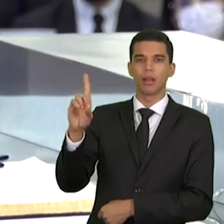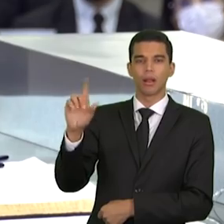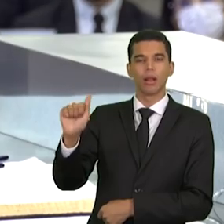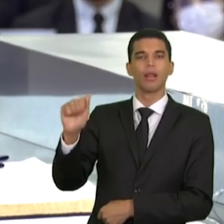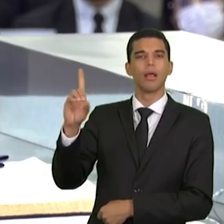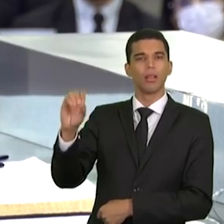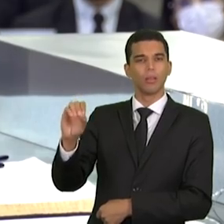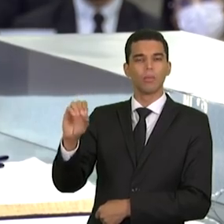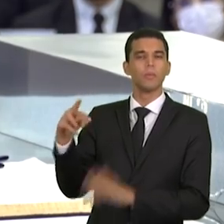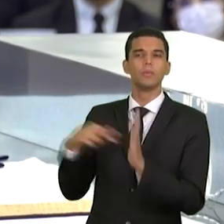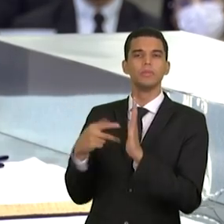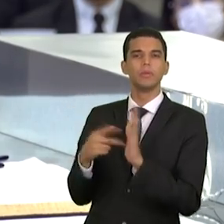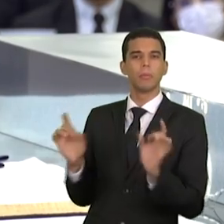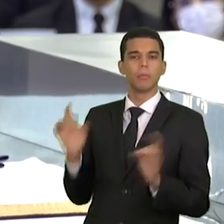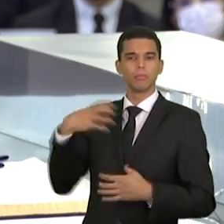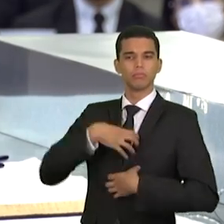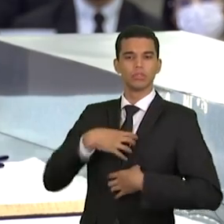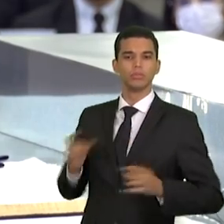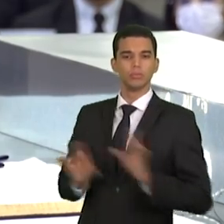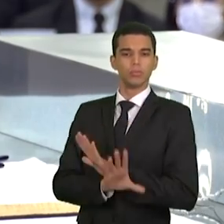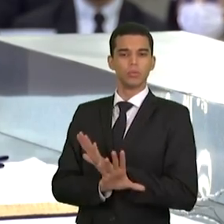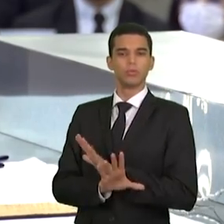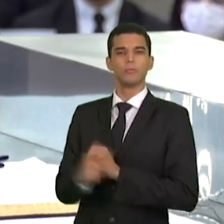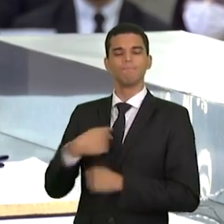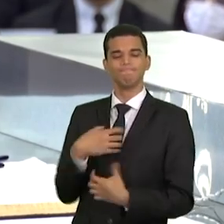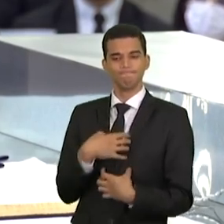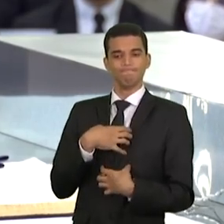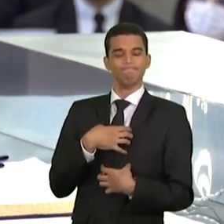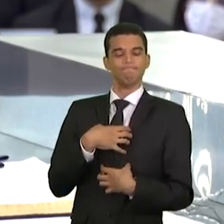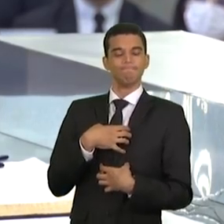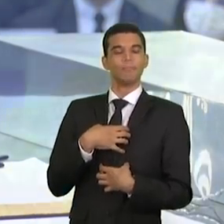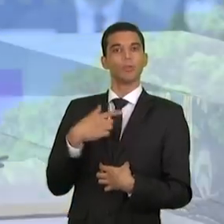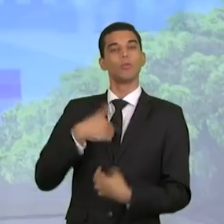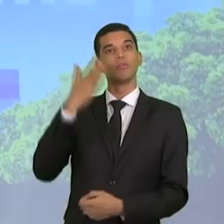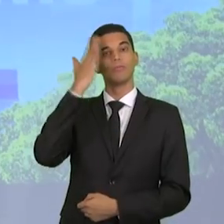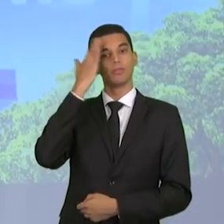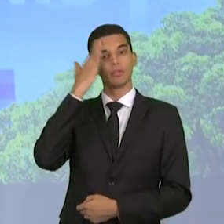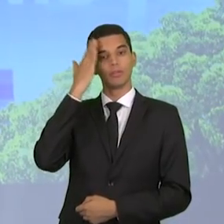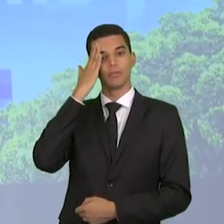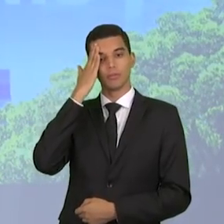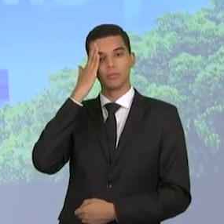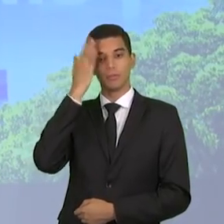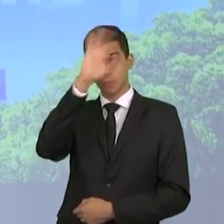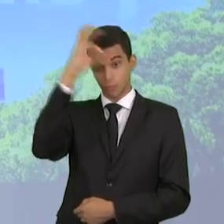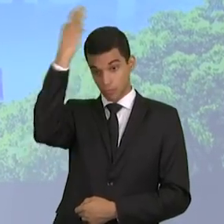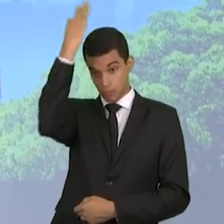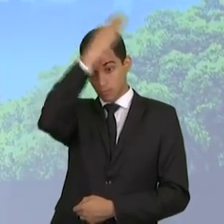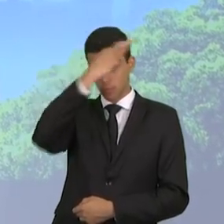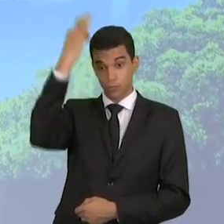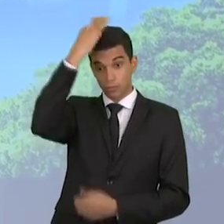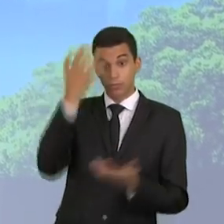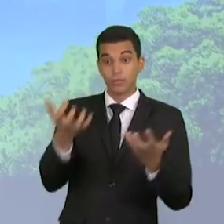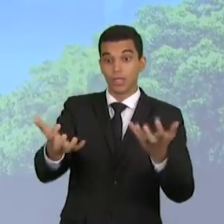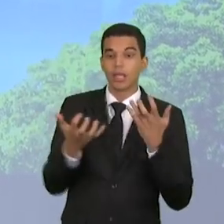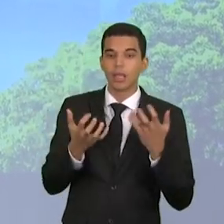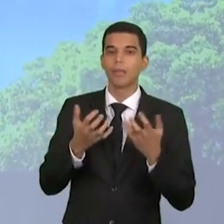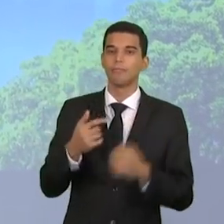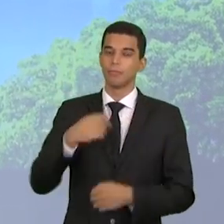eu entendi que o Espírito Santo quer falar sobre a preparação. Eu não vou tocar aqui em